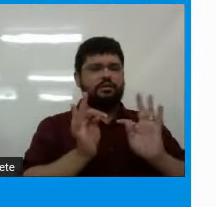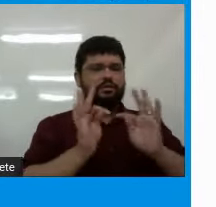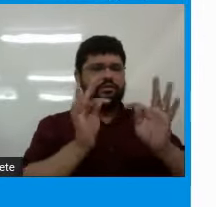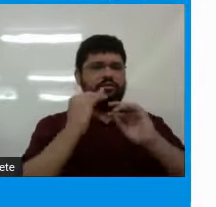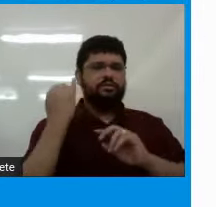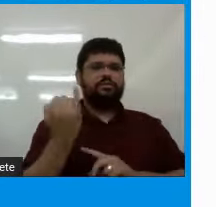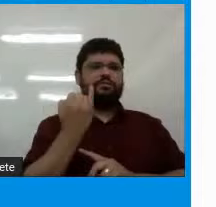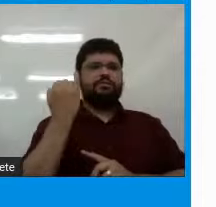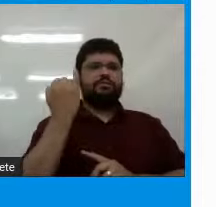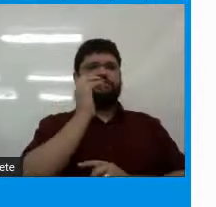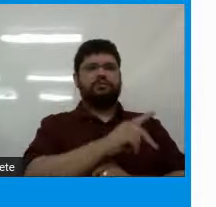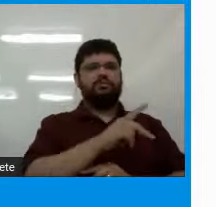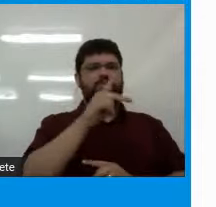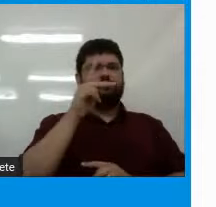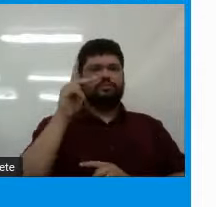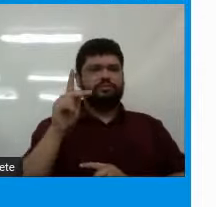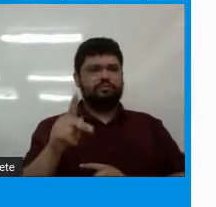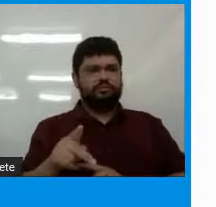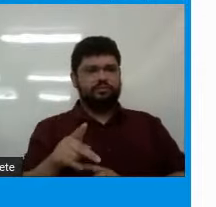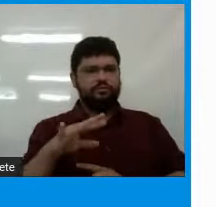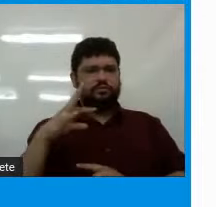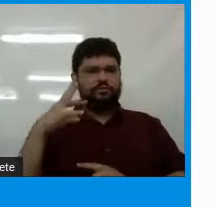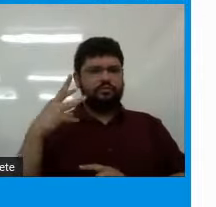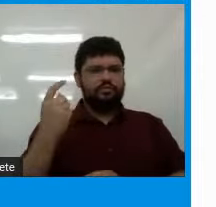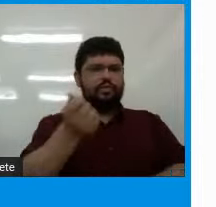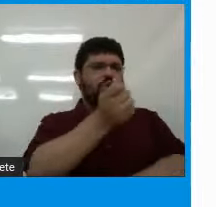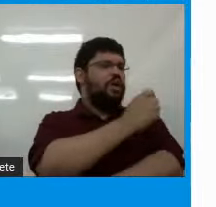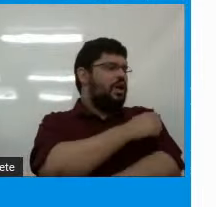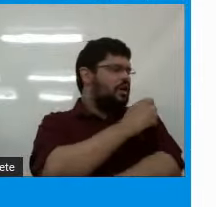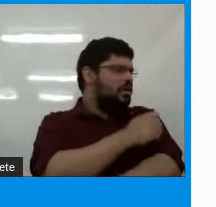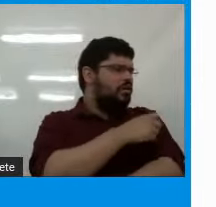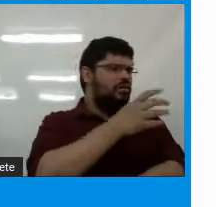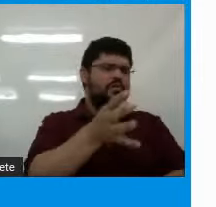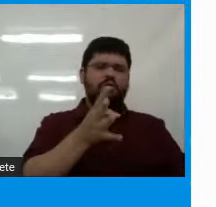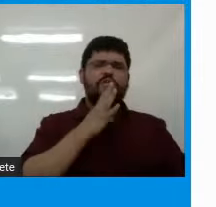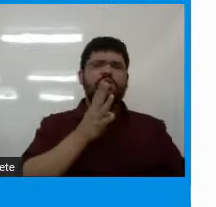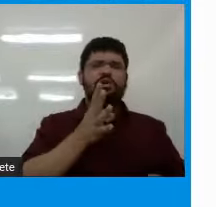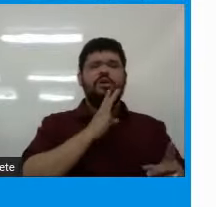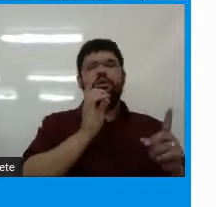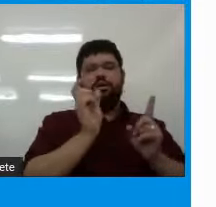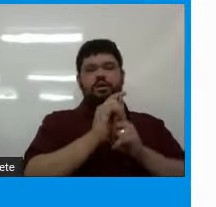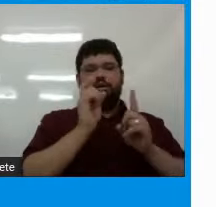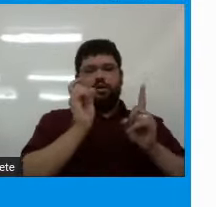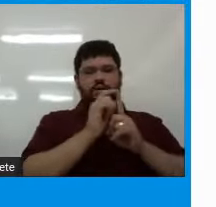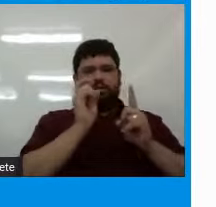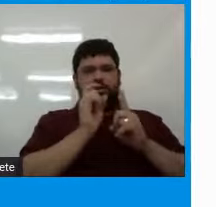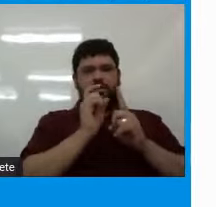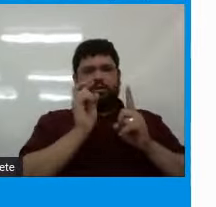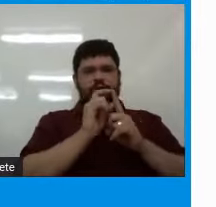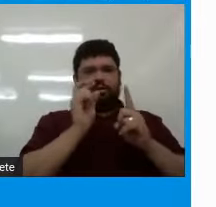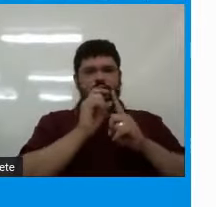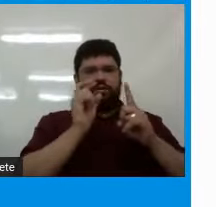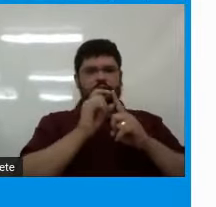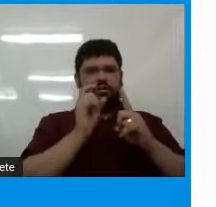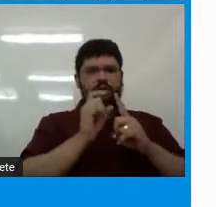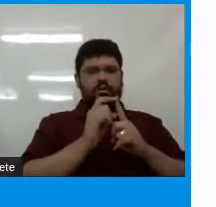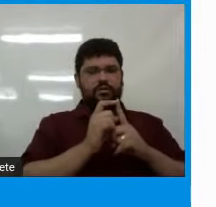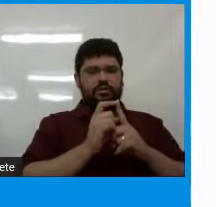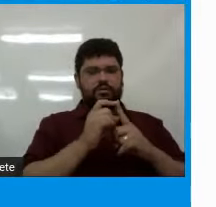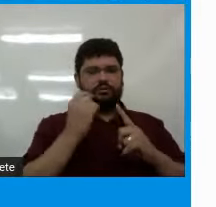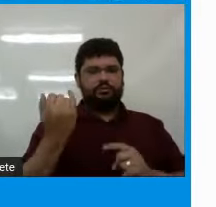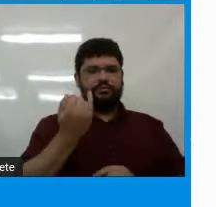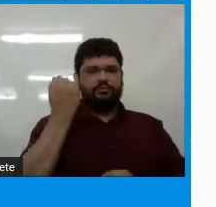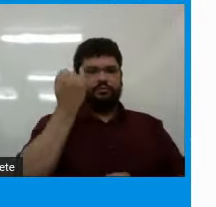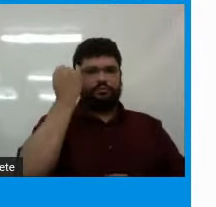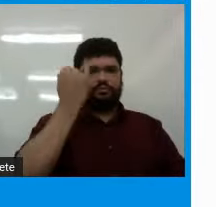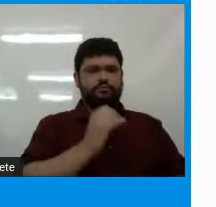que educadores, professores, estudantes, eles se familiarizem com esses termos para que o nosso dia a dia ele se torne um pouco mais